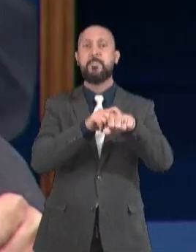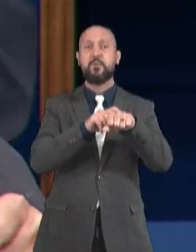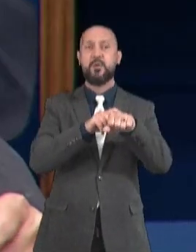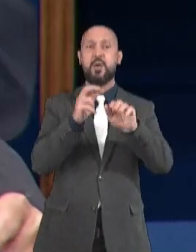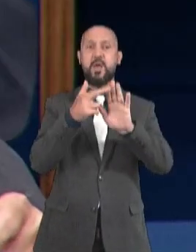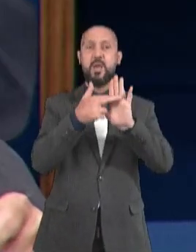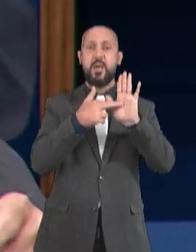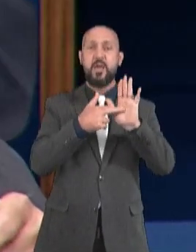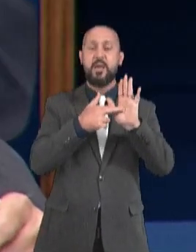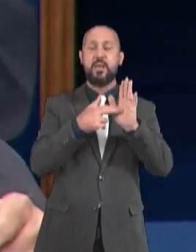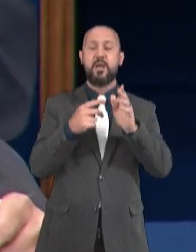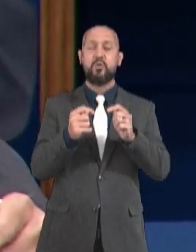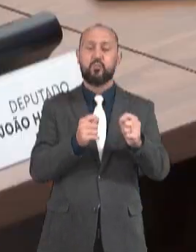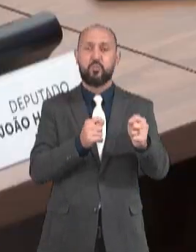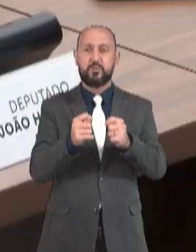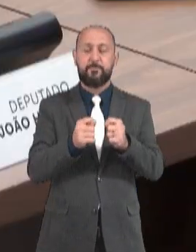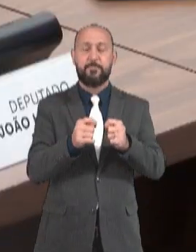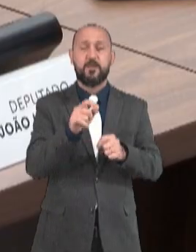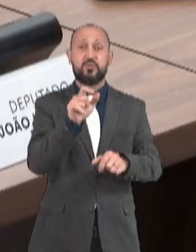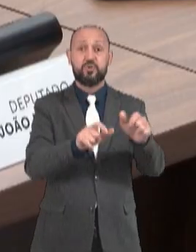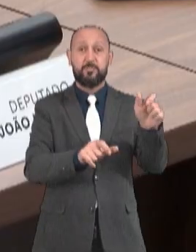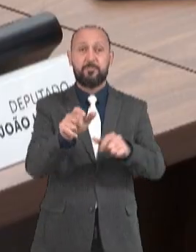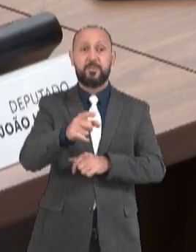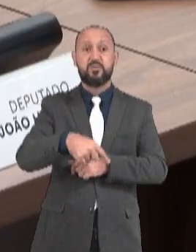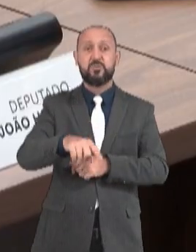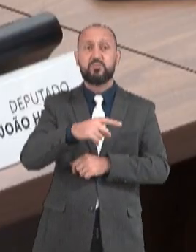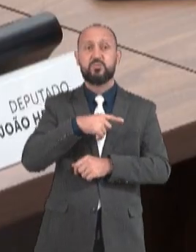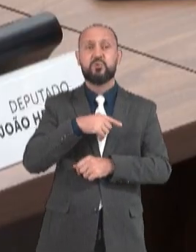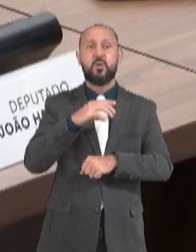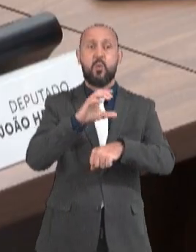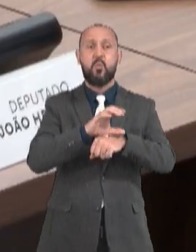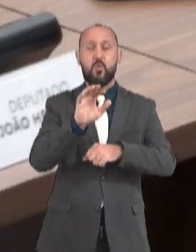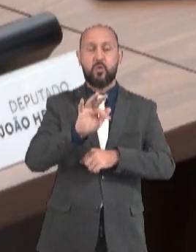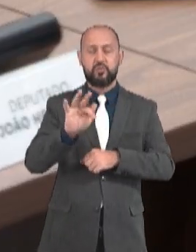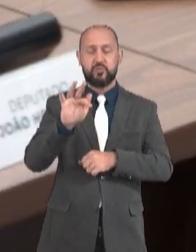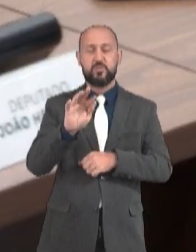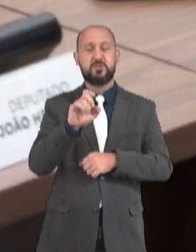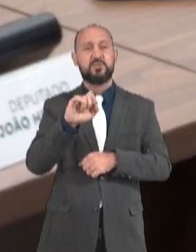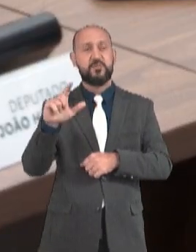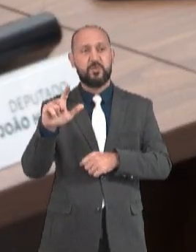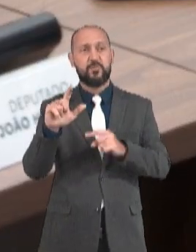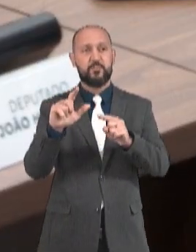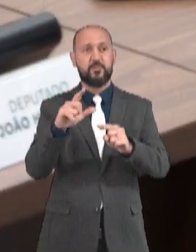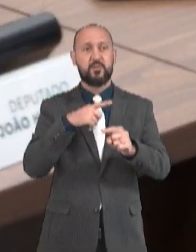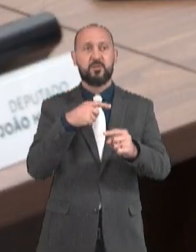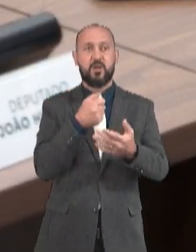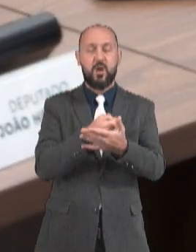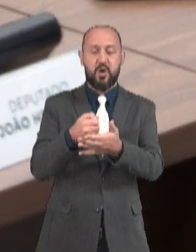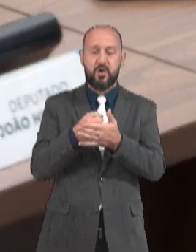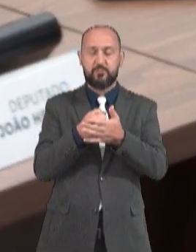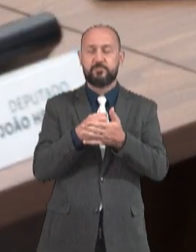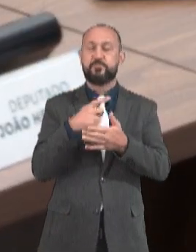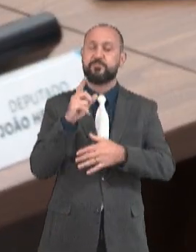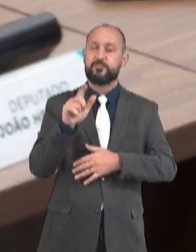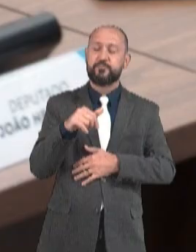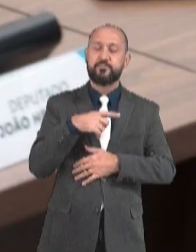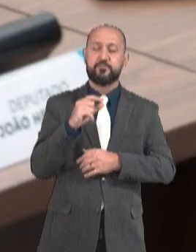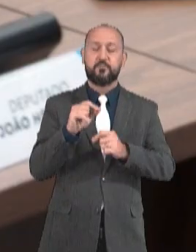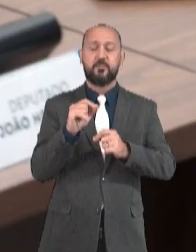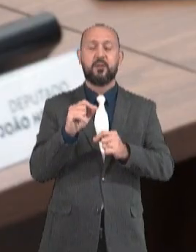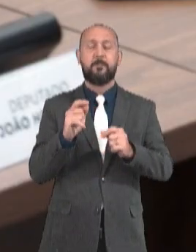e normas coordenadas entre pessoas, que é o Código Civil. E ali tem as obrigações que